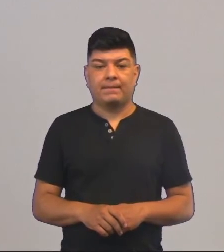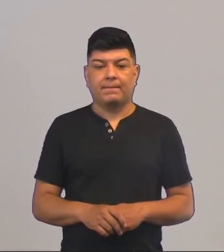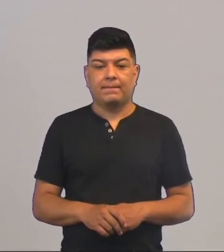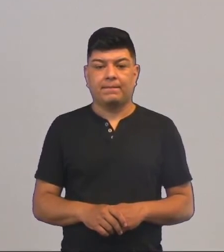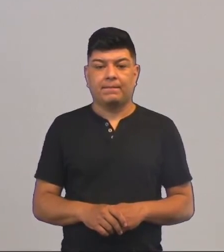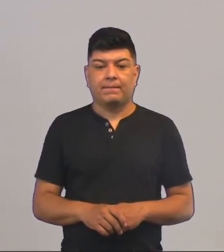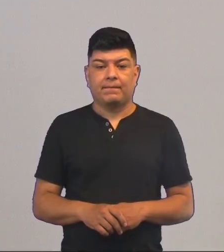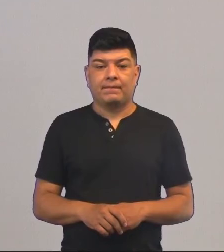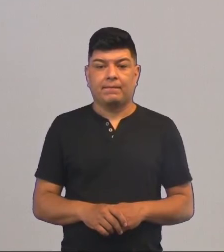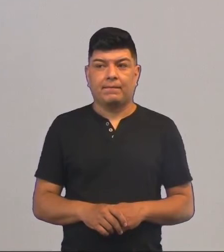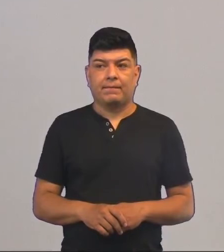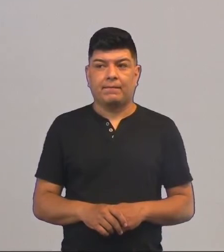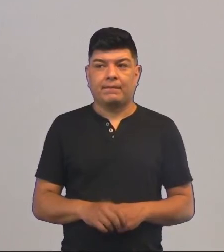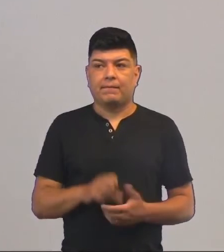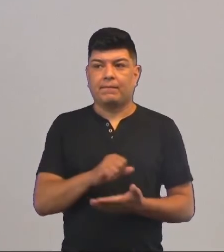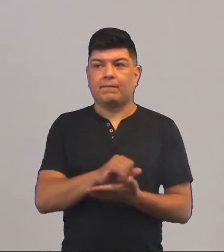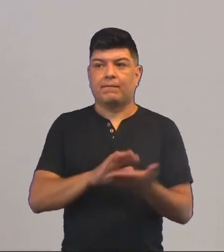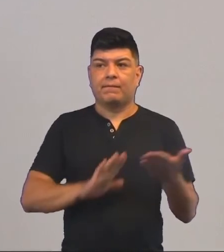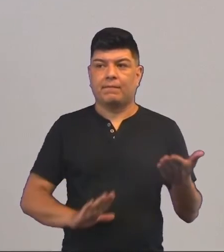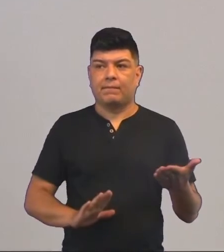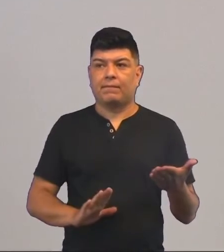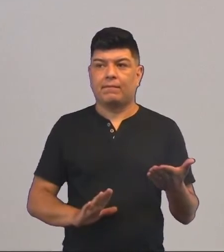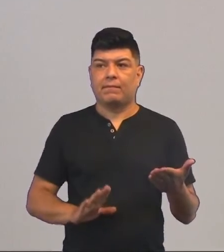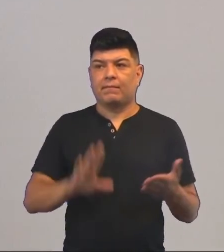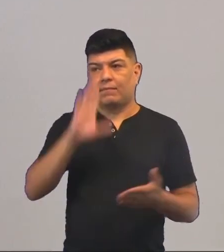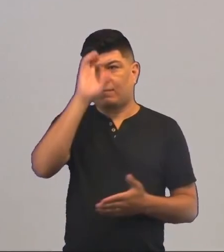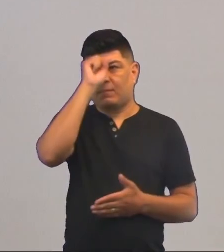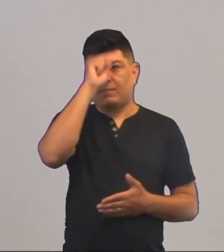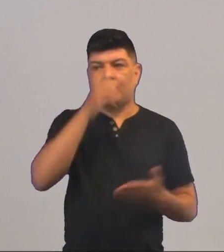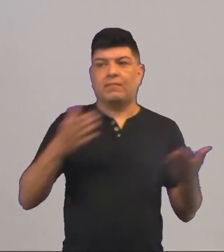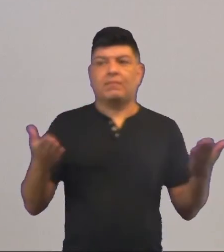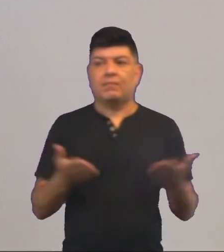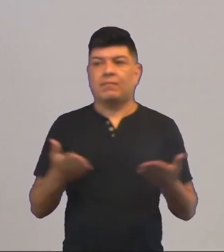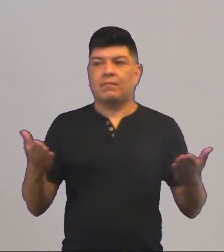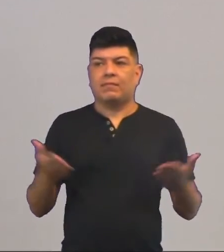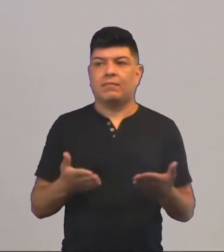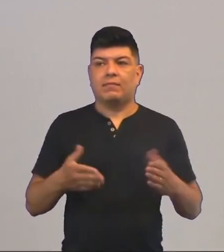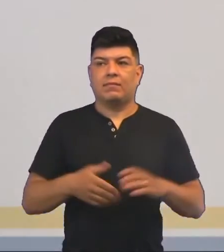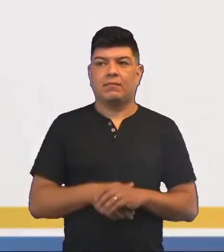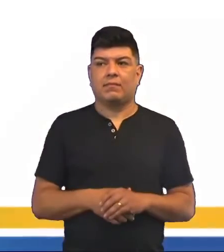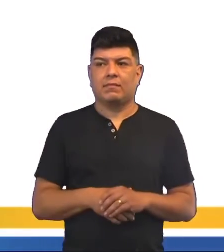Agora nós vamos exercitar um pouco o que nós aprendemos na aula de hoje.